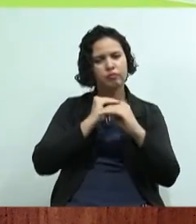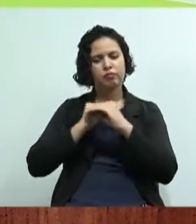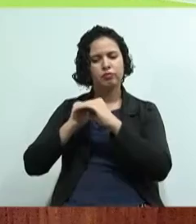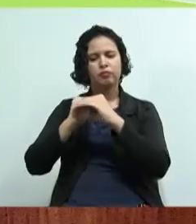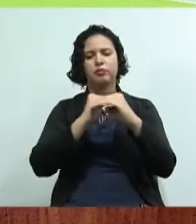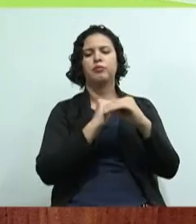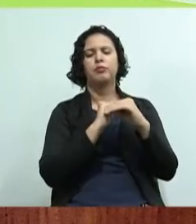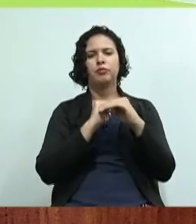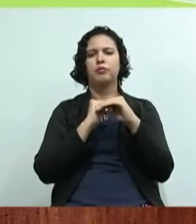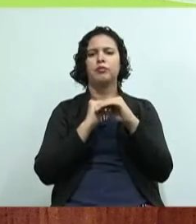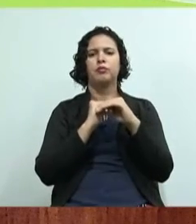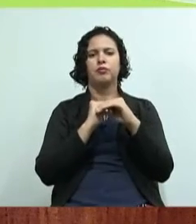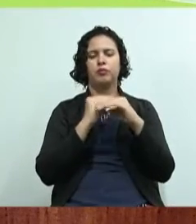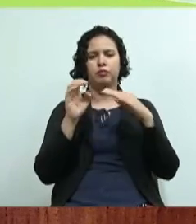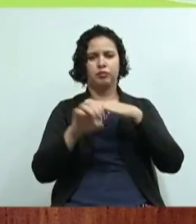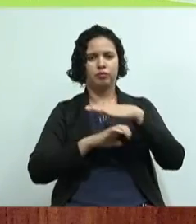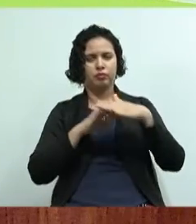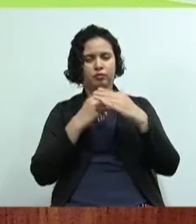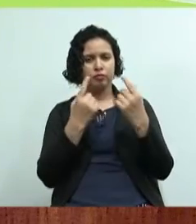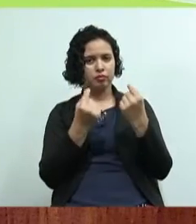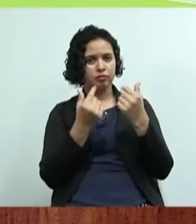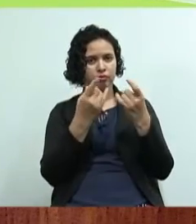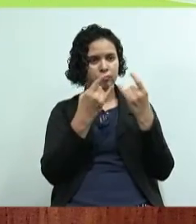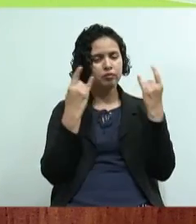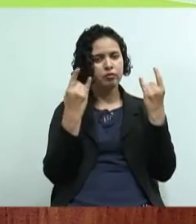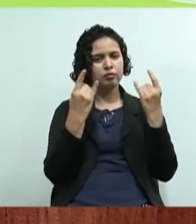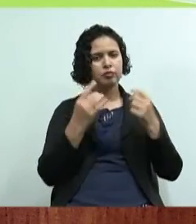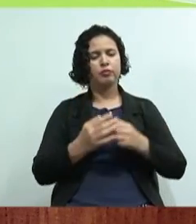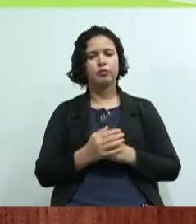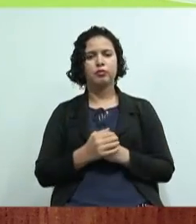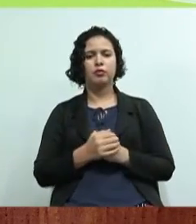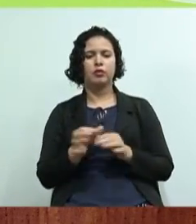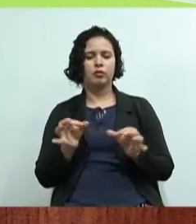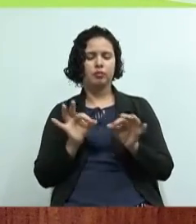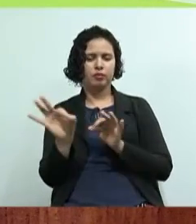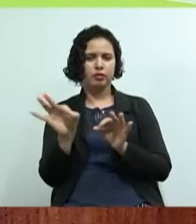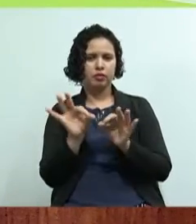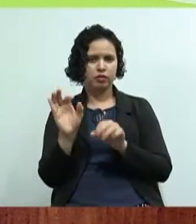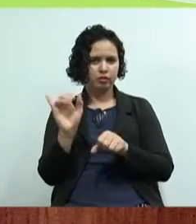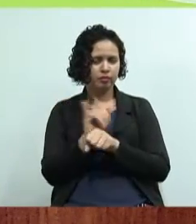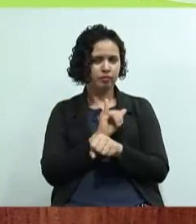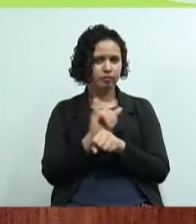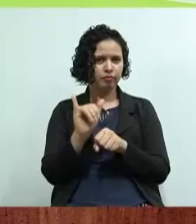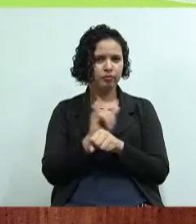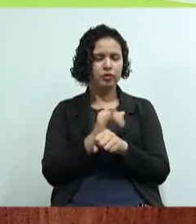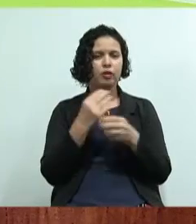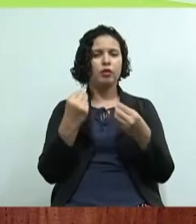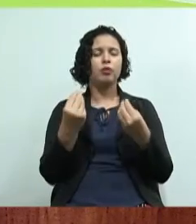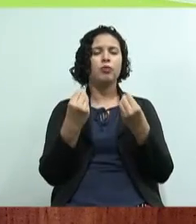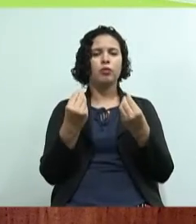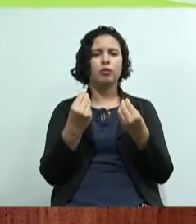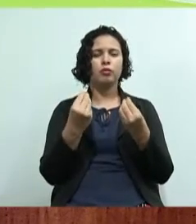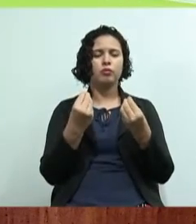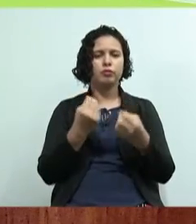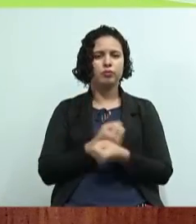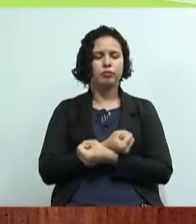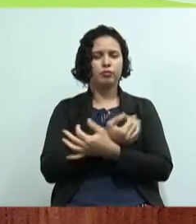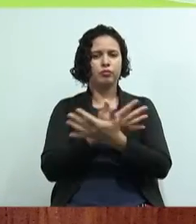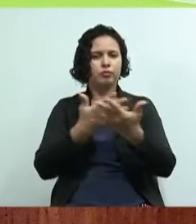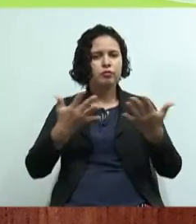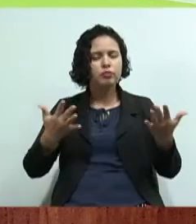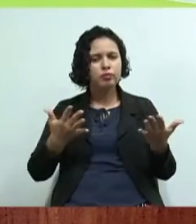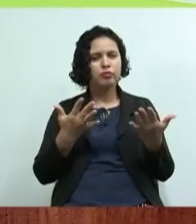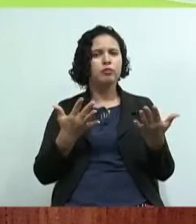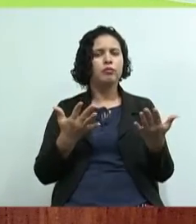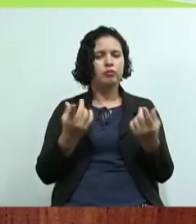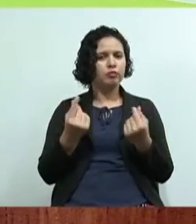empresa de capital privado pura e simples. Então, você planejar estrategicamente como serão distribuídos, inclusive,